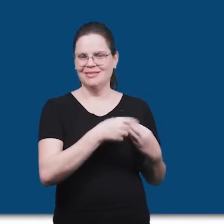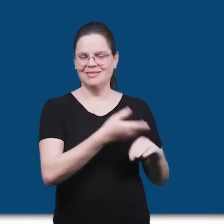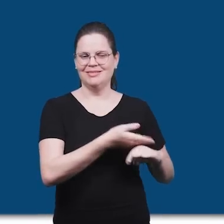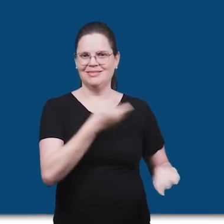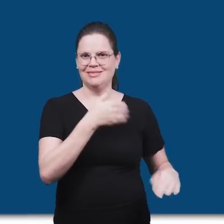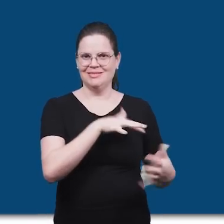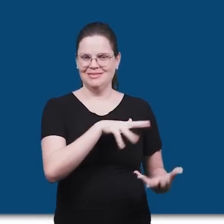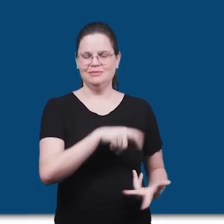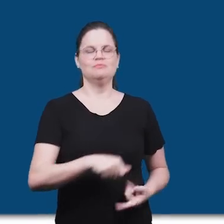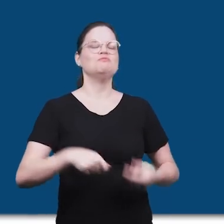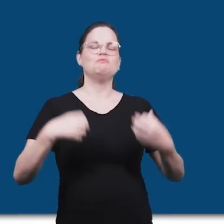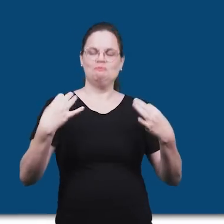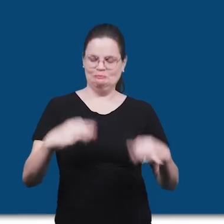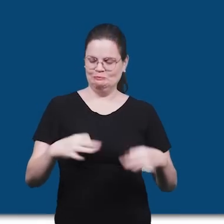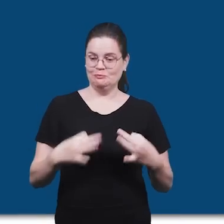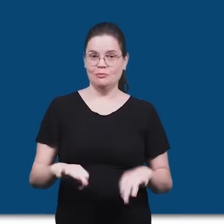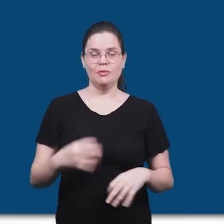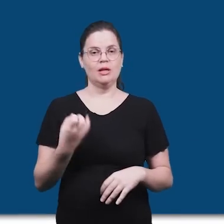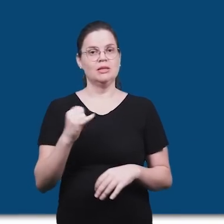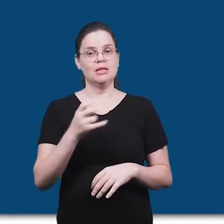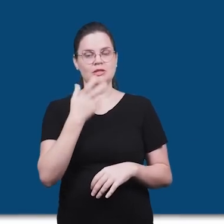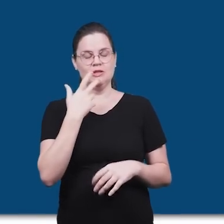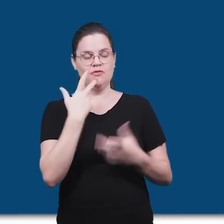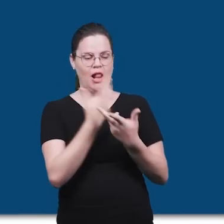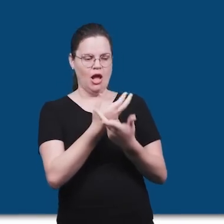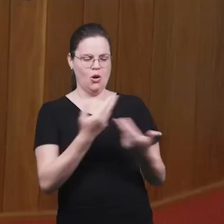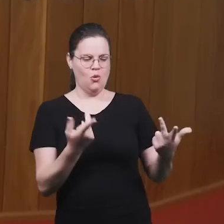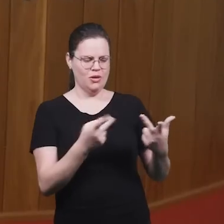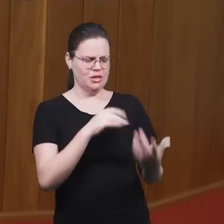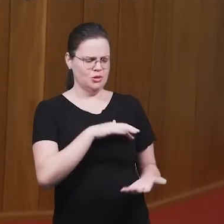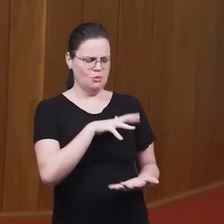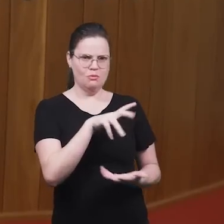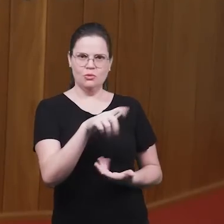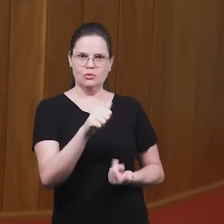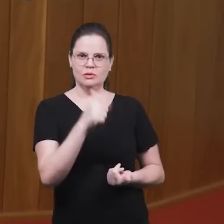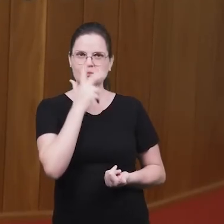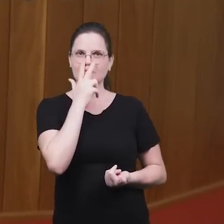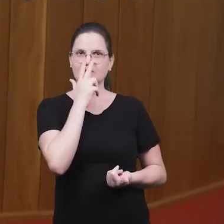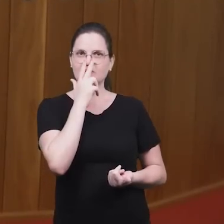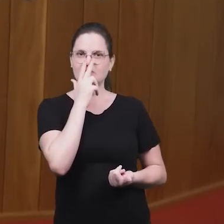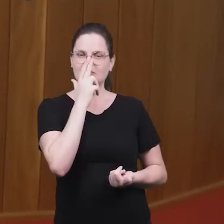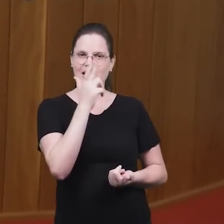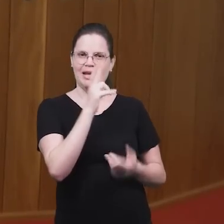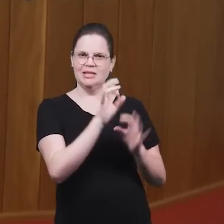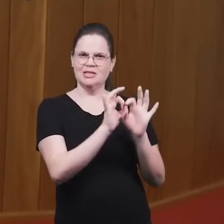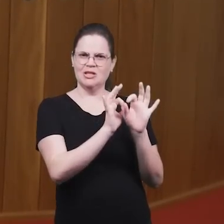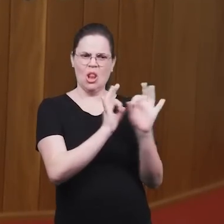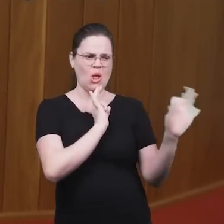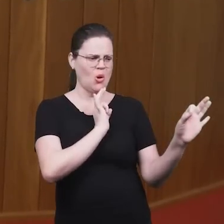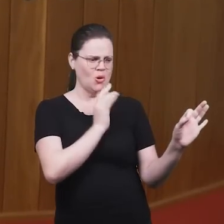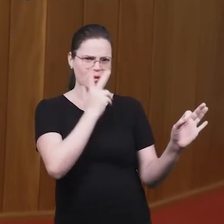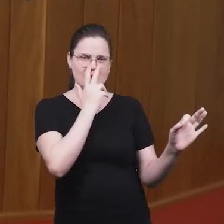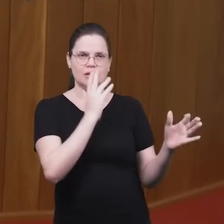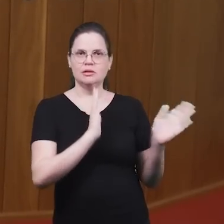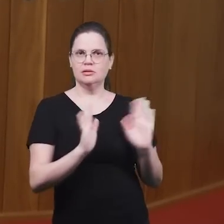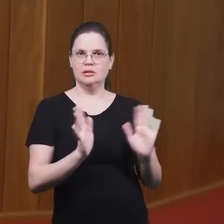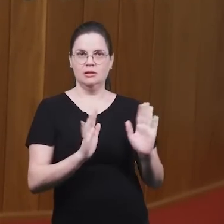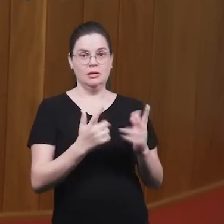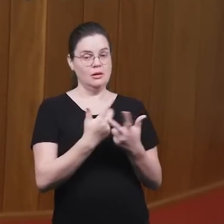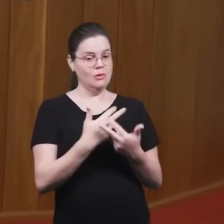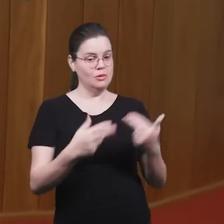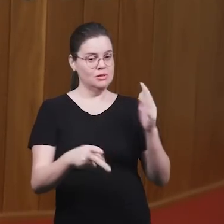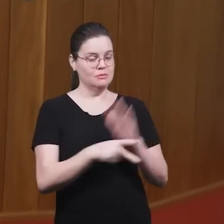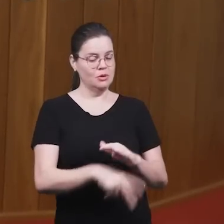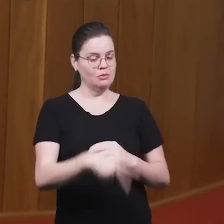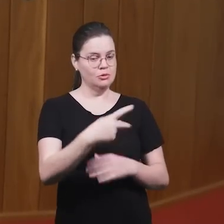Das coisas do mundo. Quando a gente fala assim das coisas do mundo, parece que é tudo tão distante, não é? Mas as coisas